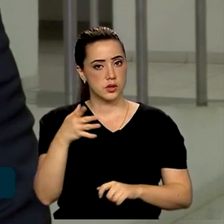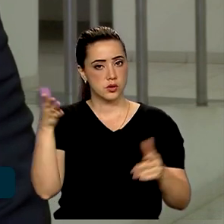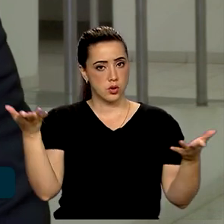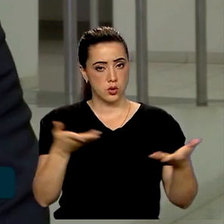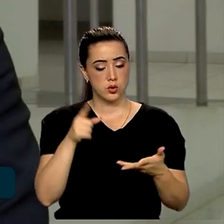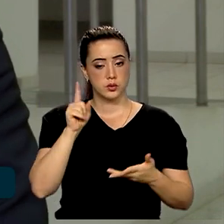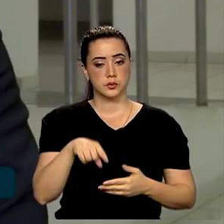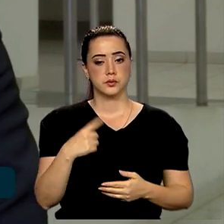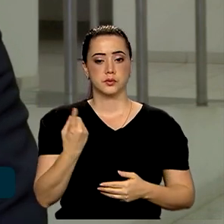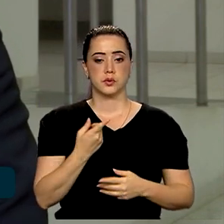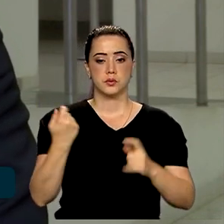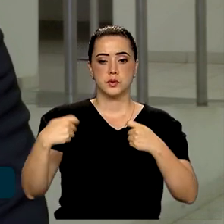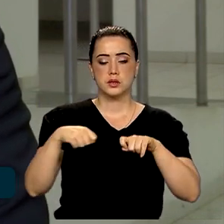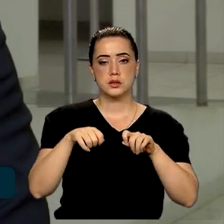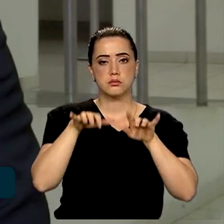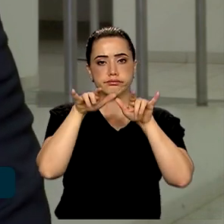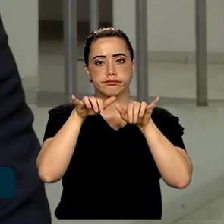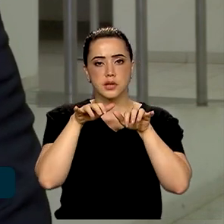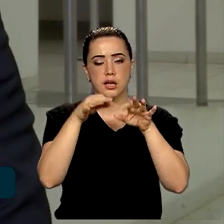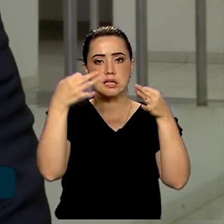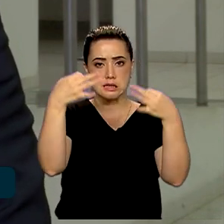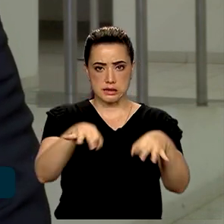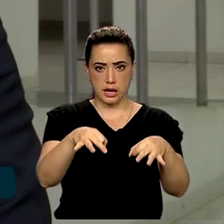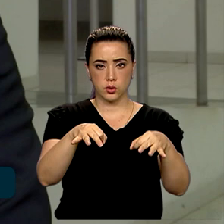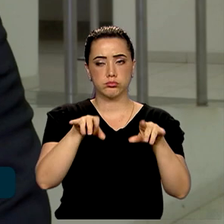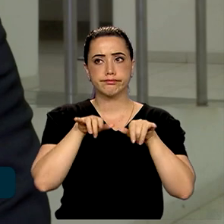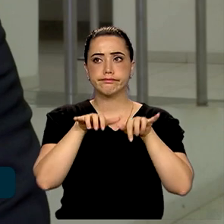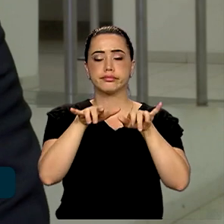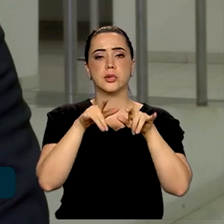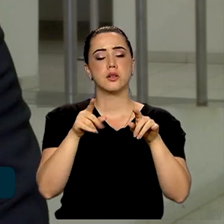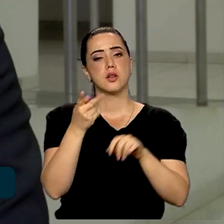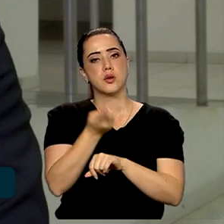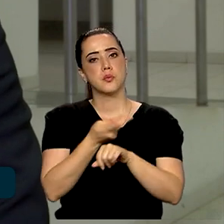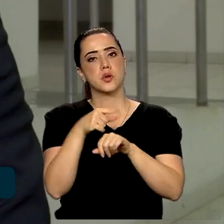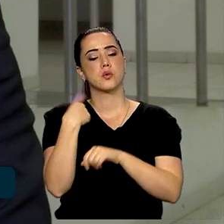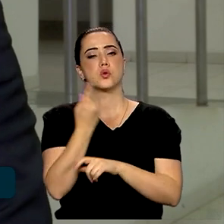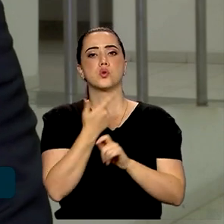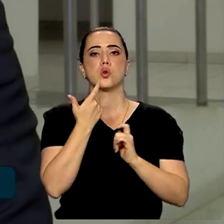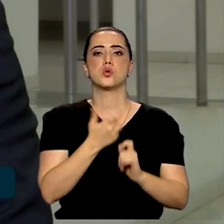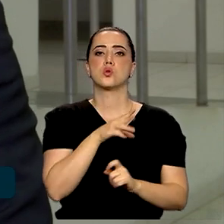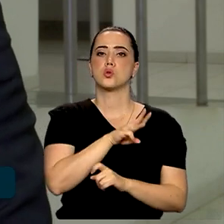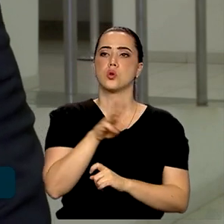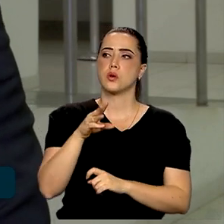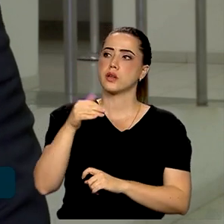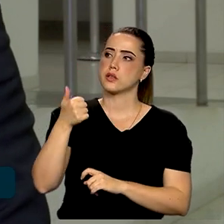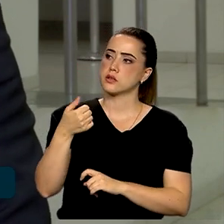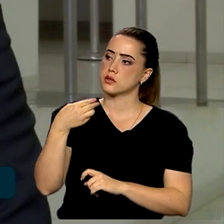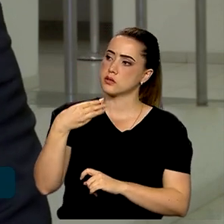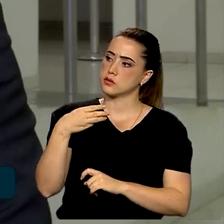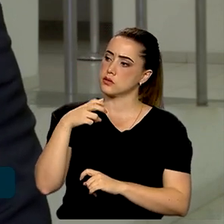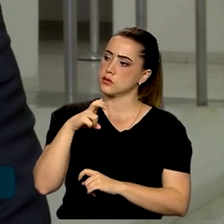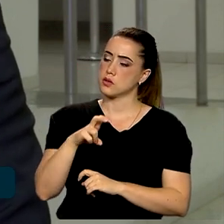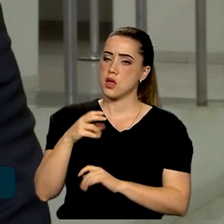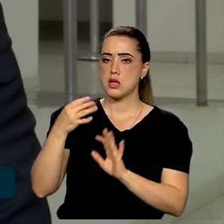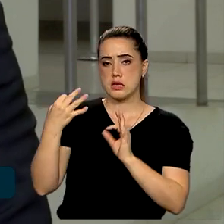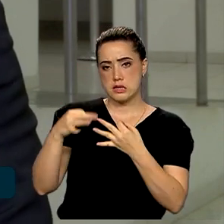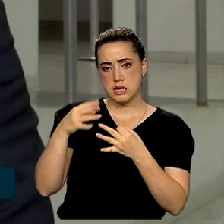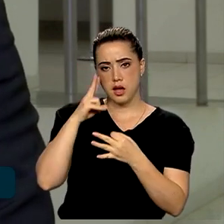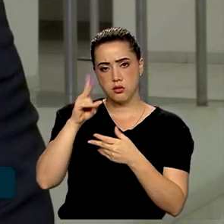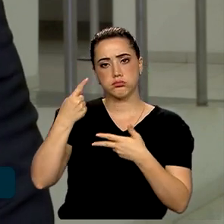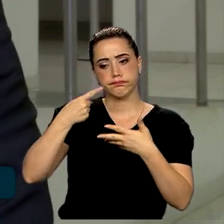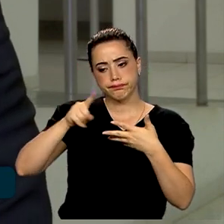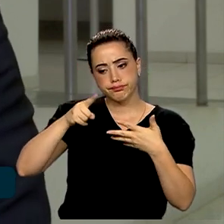são, deixem seu cadastro corretamente preenchido. Procurem nossas agências 135, acertem o cadastro, os